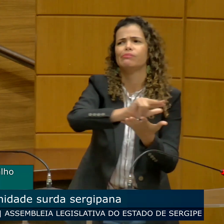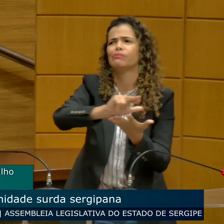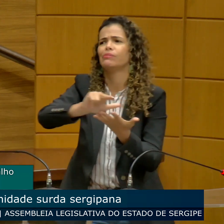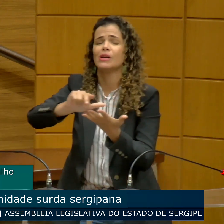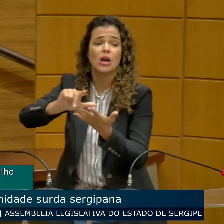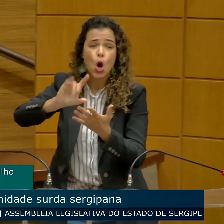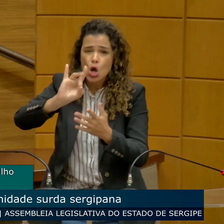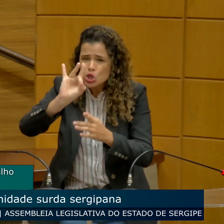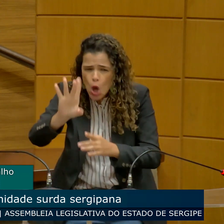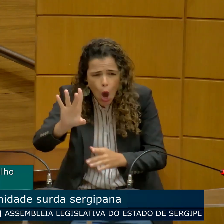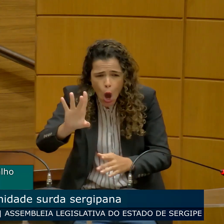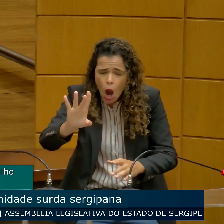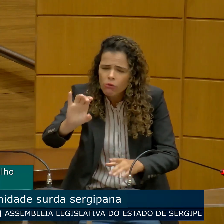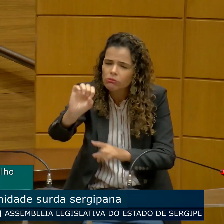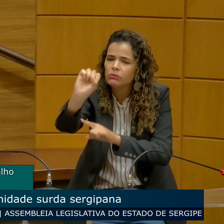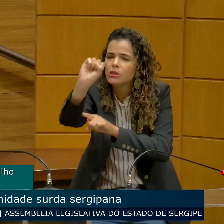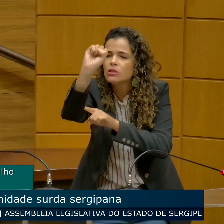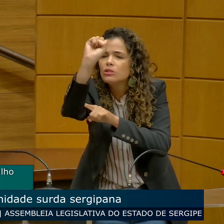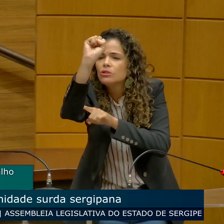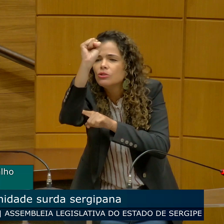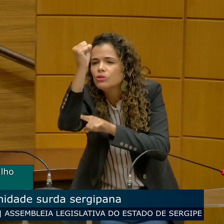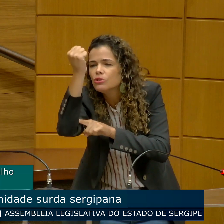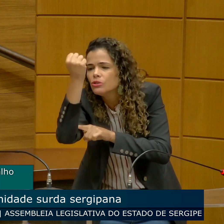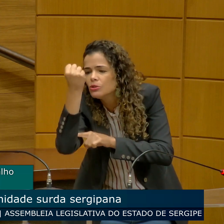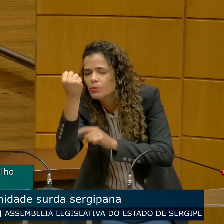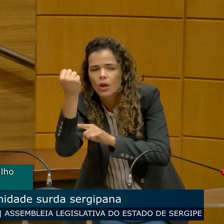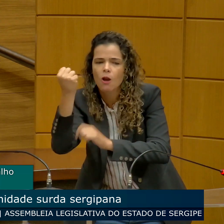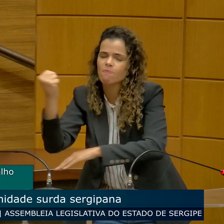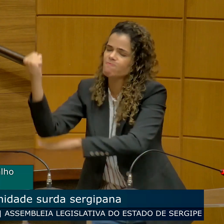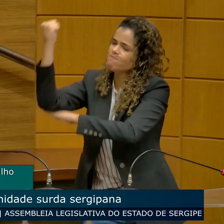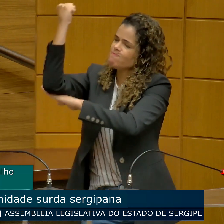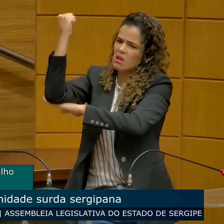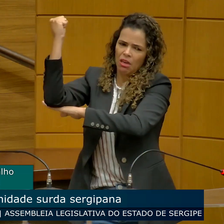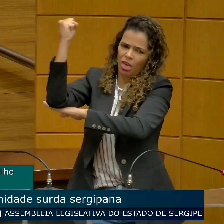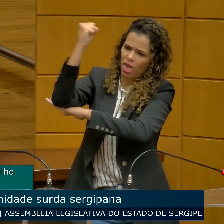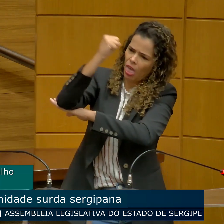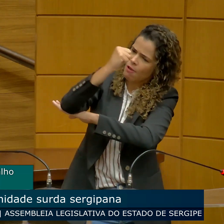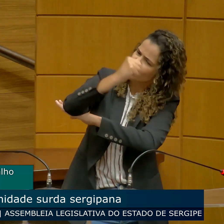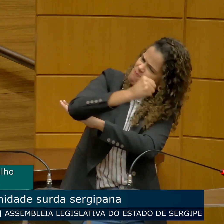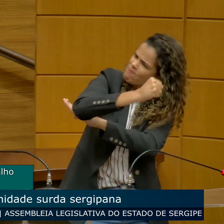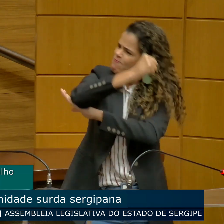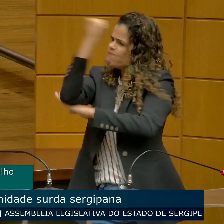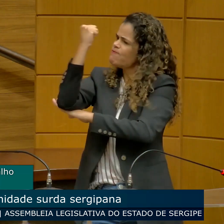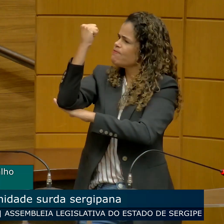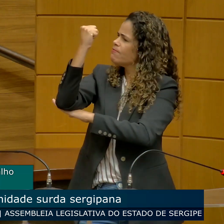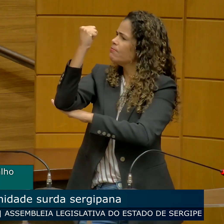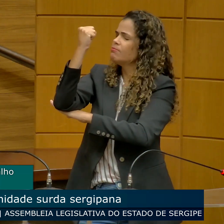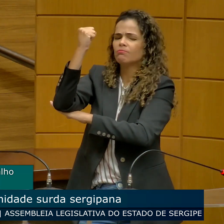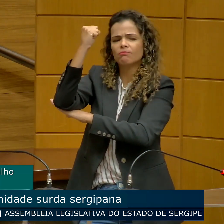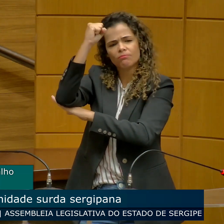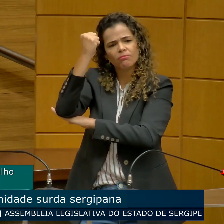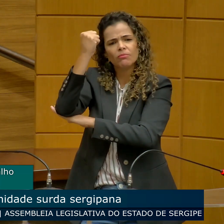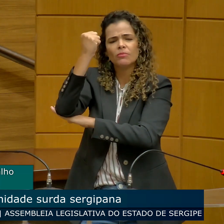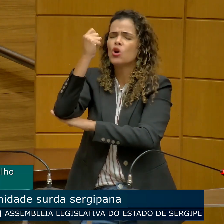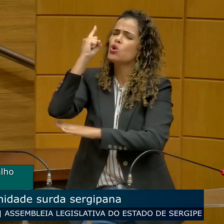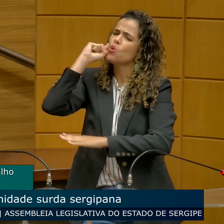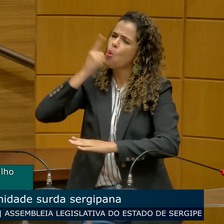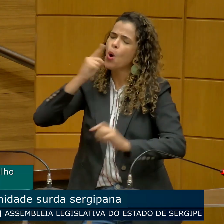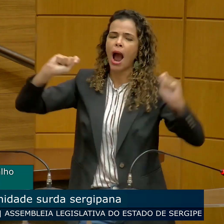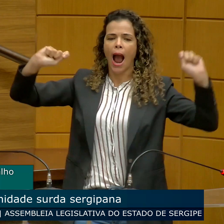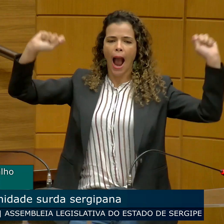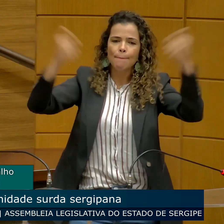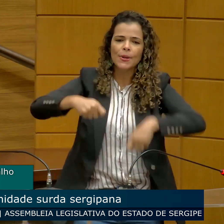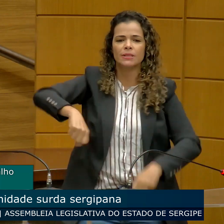Tudo que eu lutei, todas as coisas que eu procurei, né? Aqui em Sergipe, eu não baixei o meu braço, né? Nas